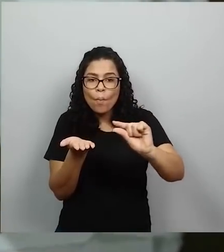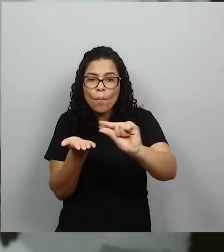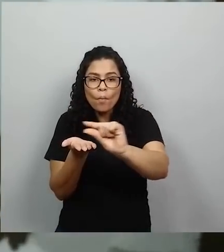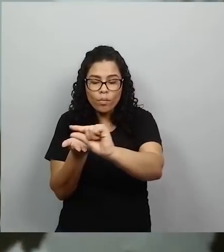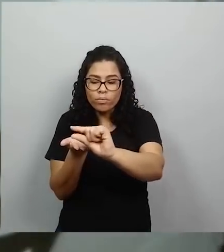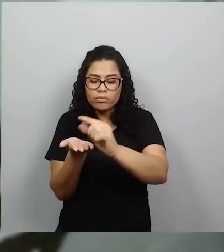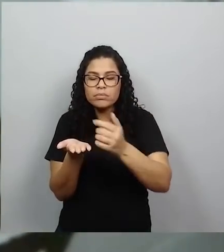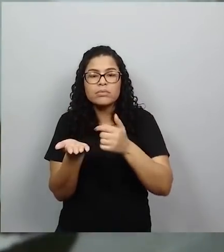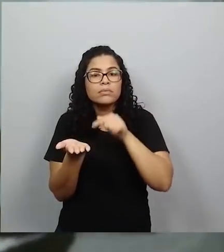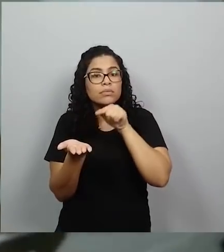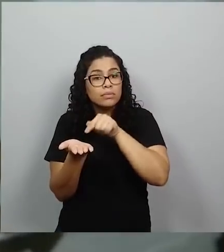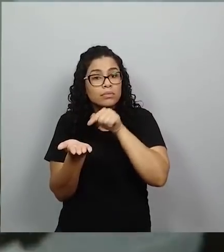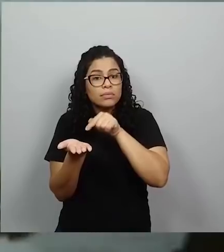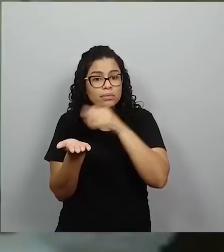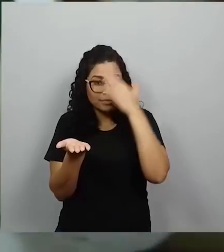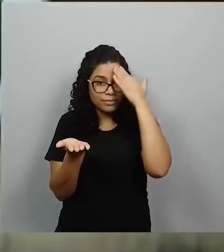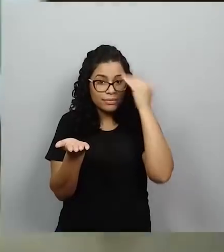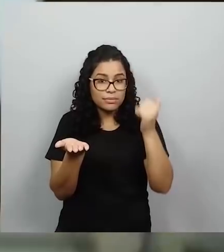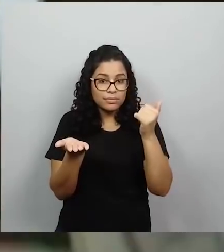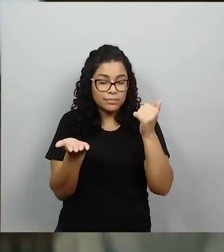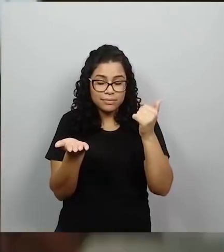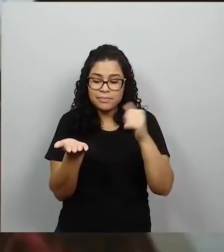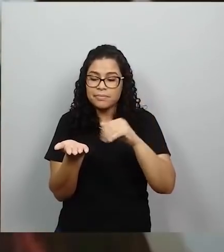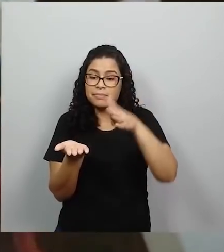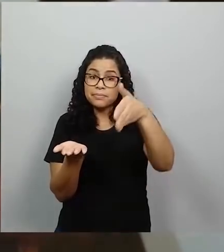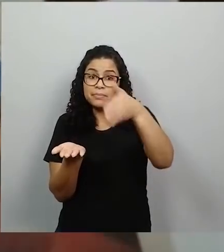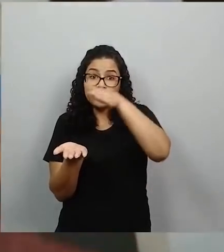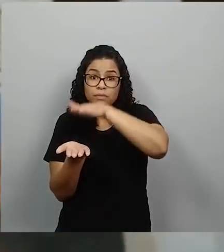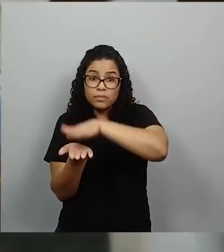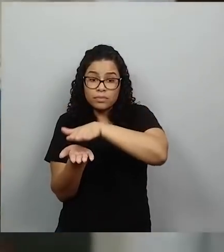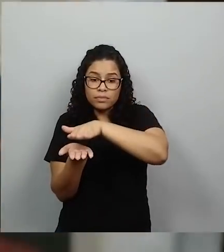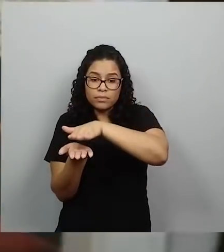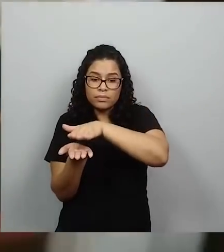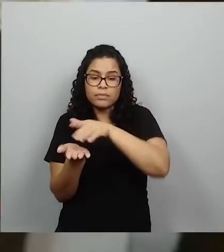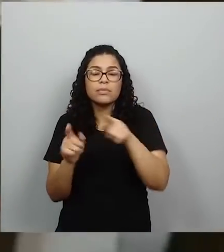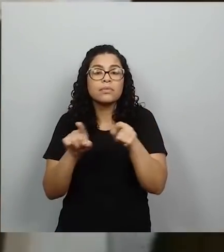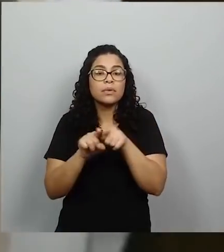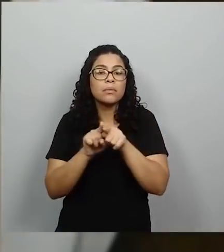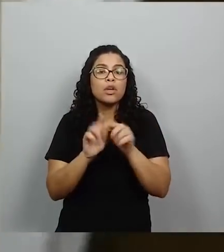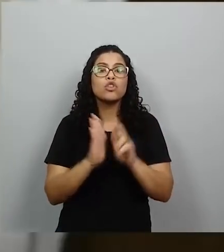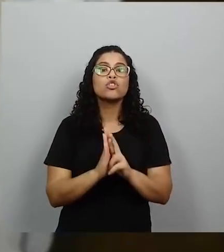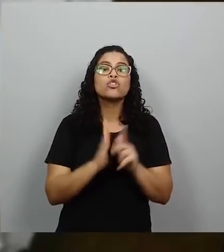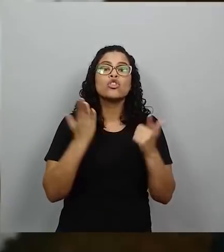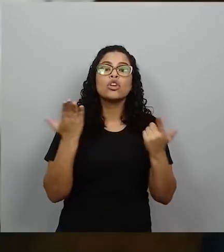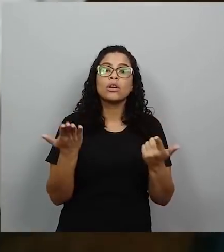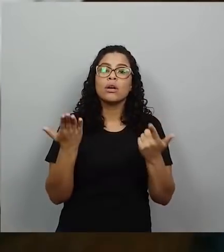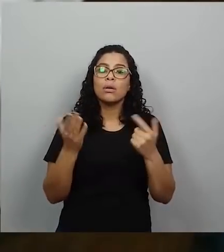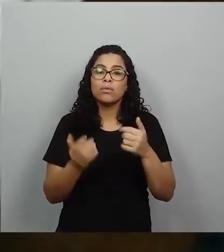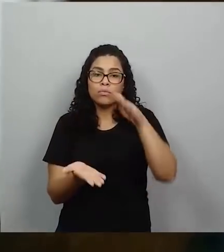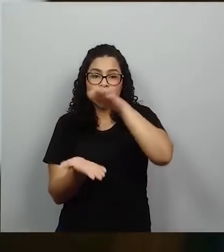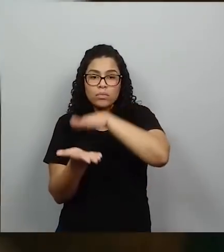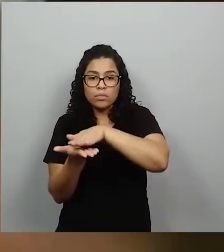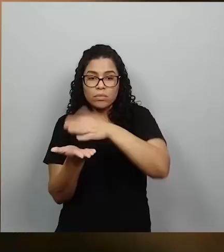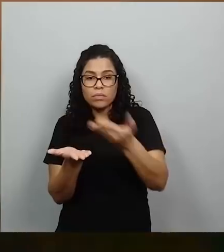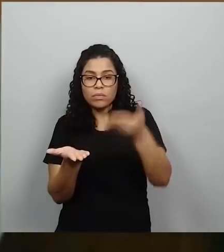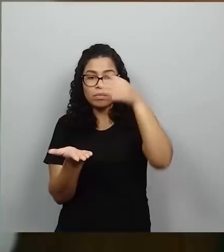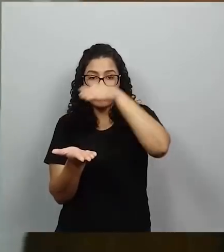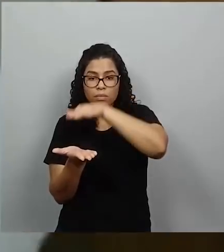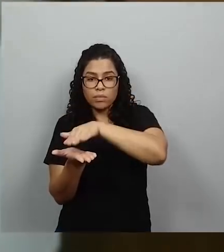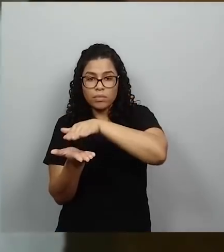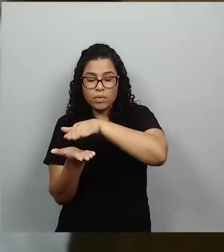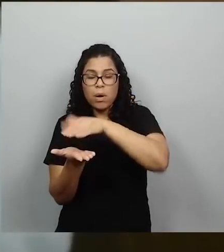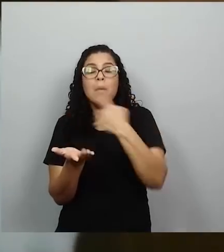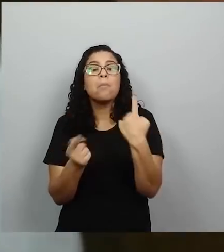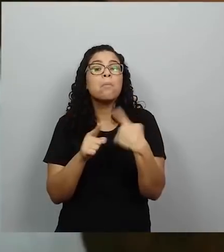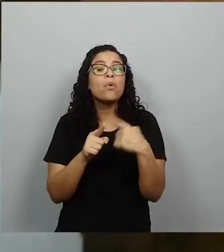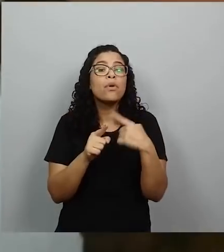usa para colocar fritura, sabe? Que tem na cozinha. Coloca também algumas folhas de jornal, por cima e por baixo,